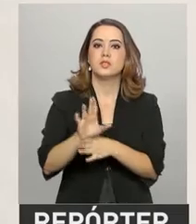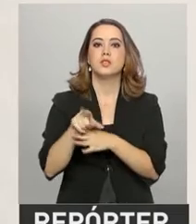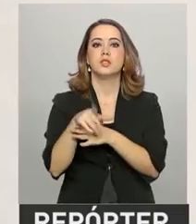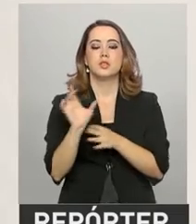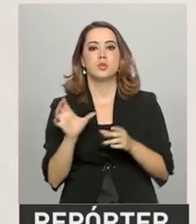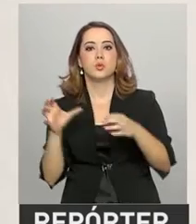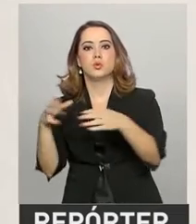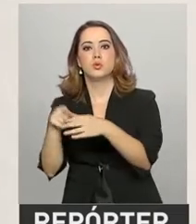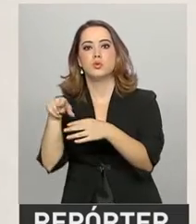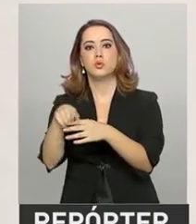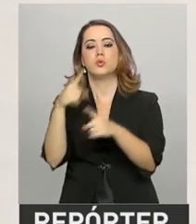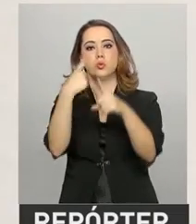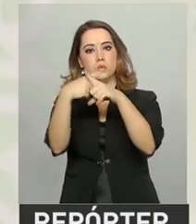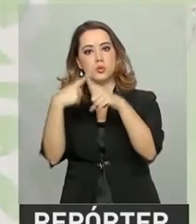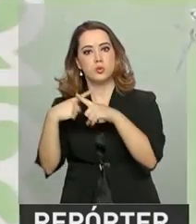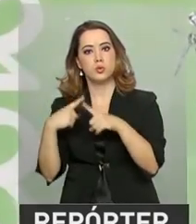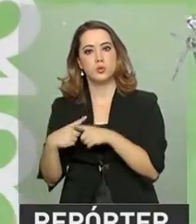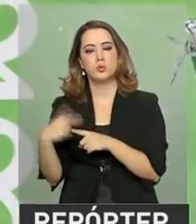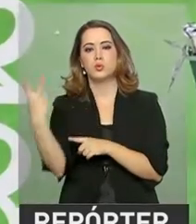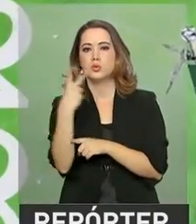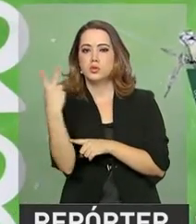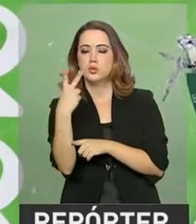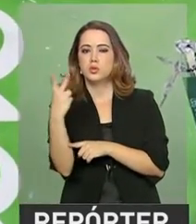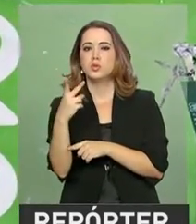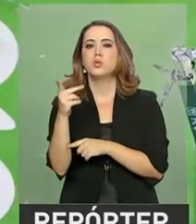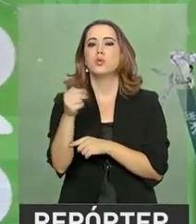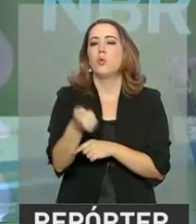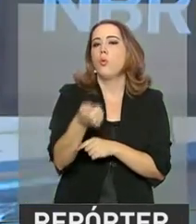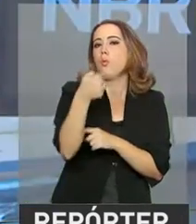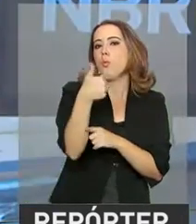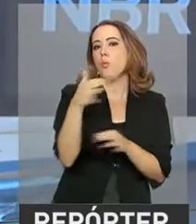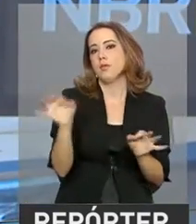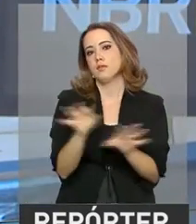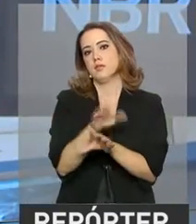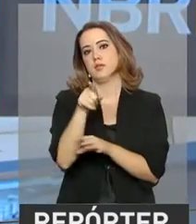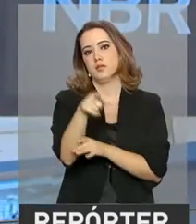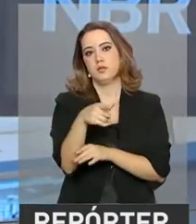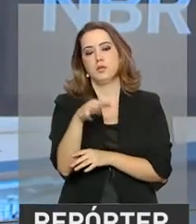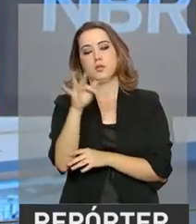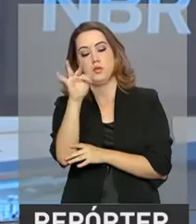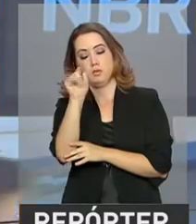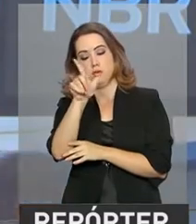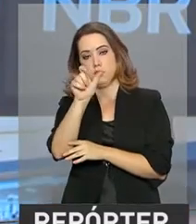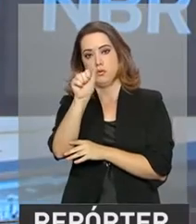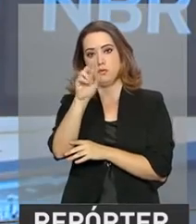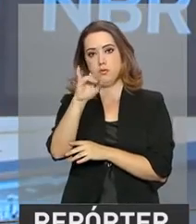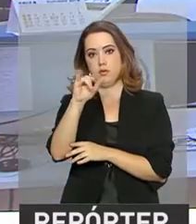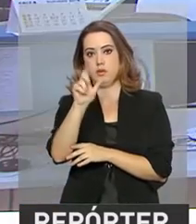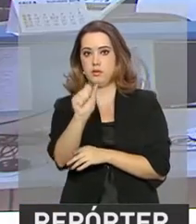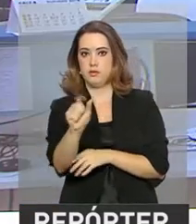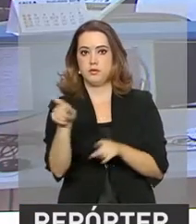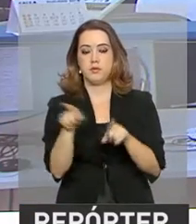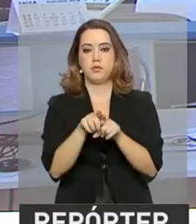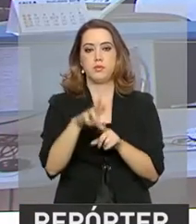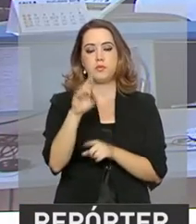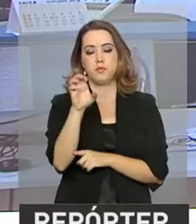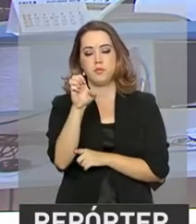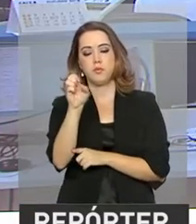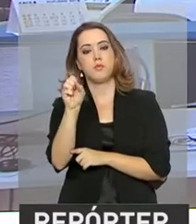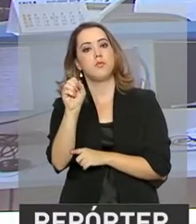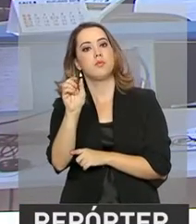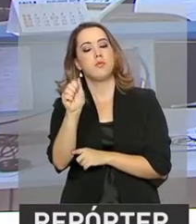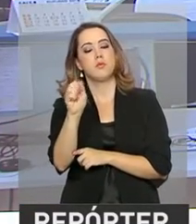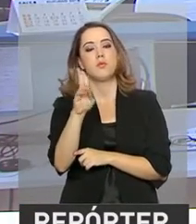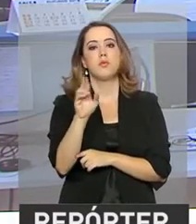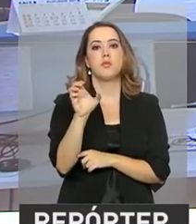equipe e duas finais individuais com as ginastas Flávia Saraiva e Rebeca Andrade. E um canal